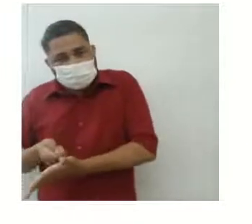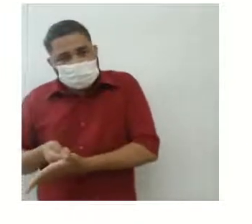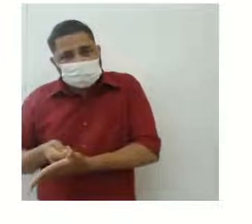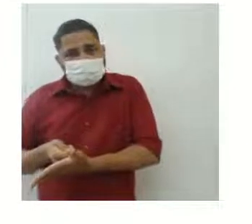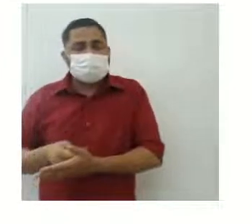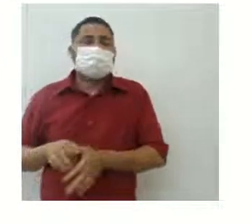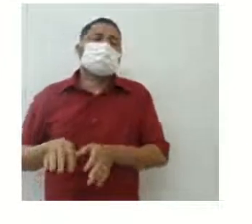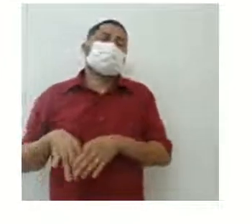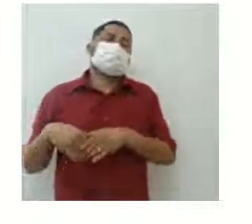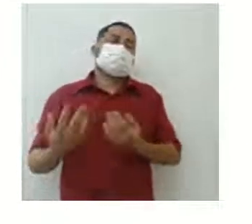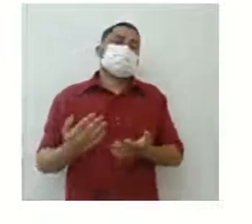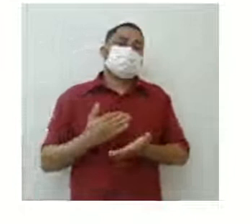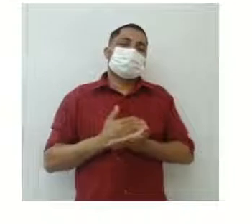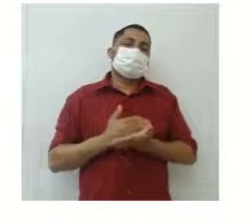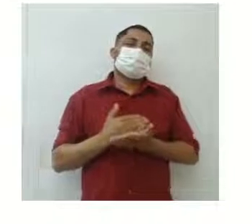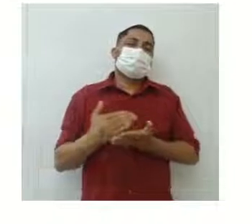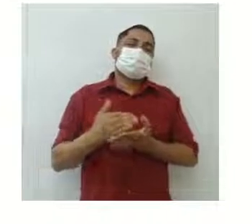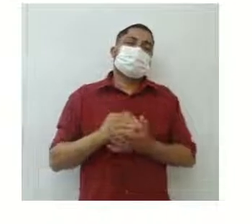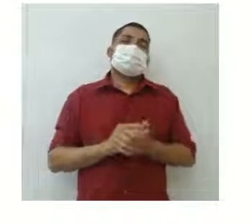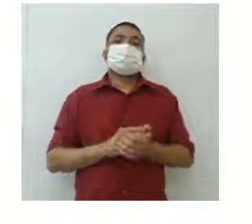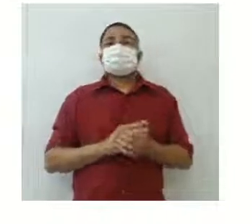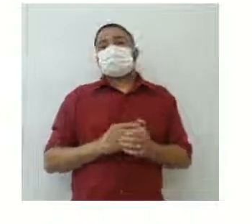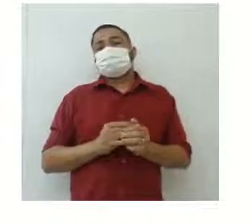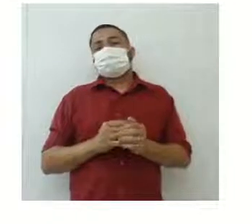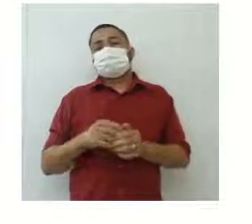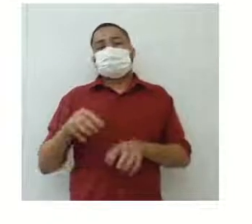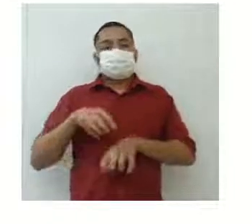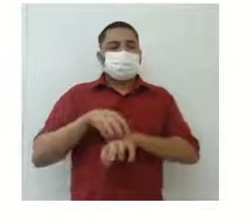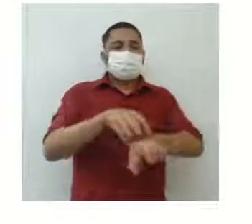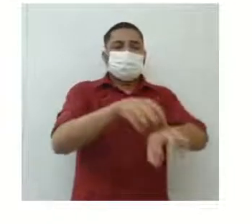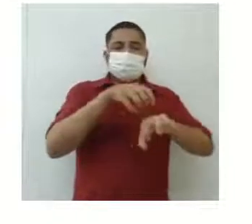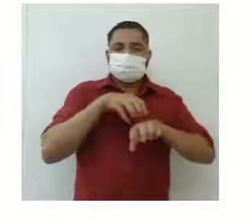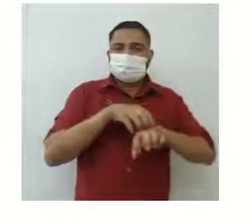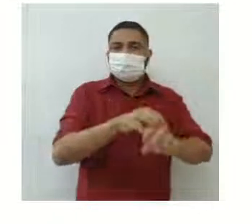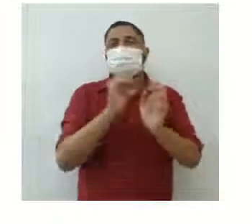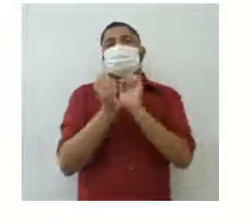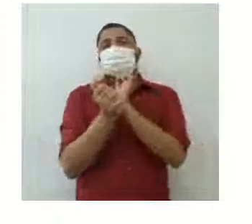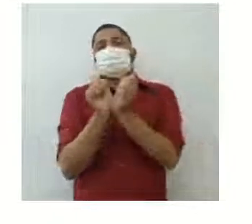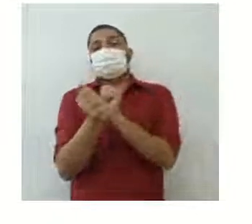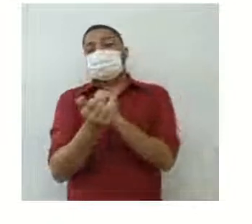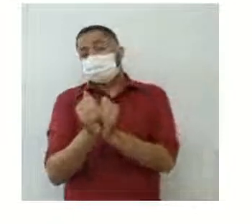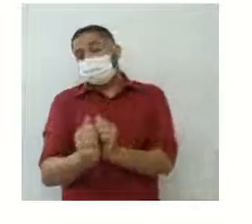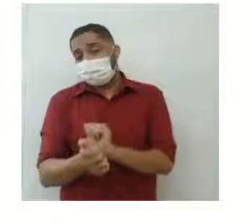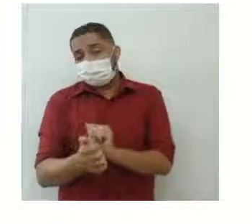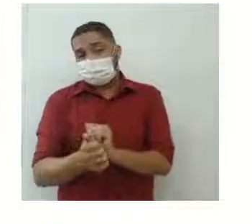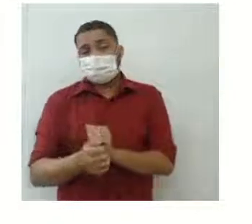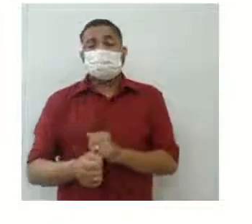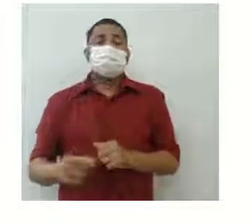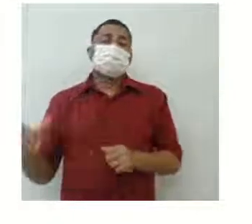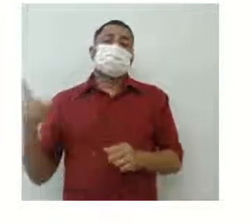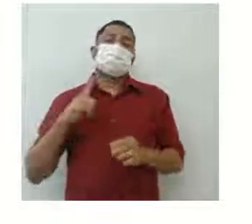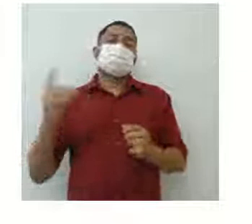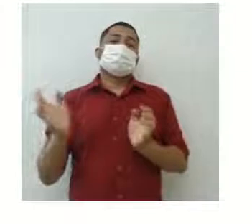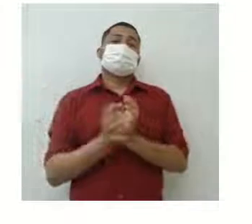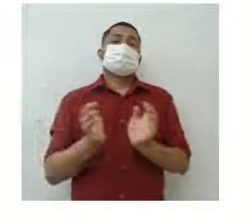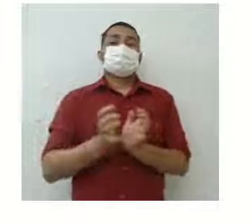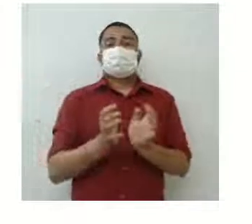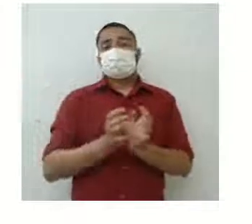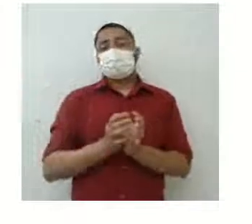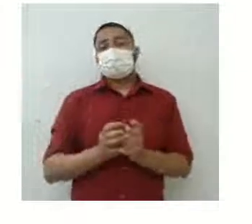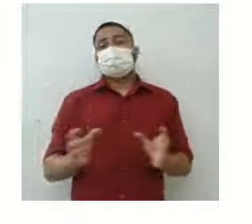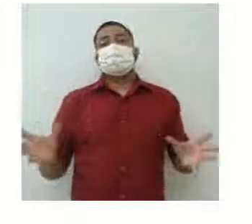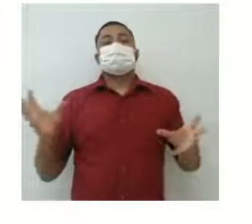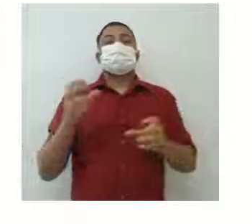você vai ter esse comércio de escravizados. O tráfico de negreiro se constituiu numa das modalidades de